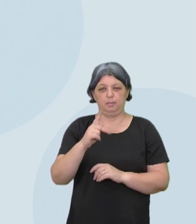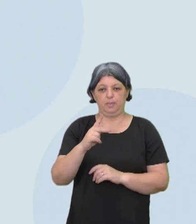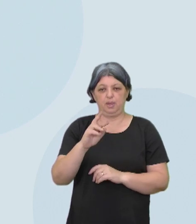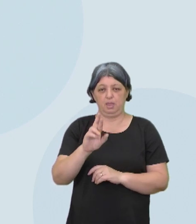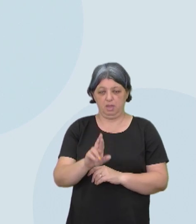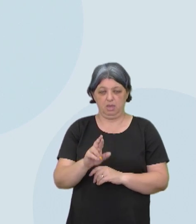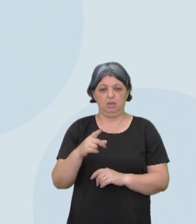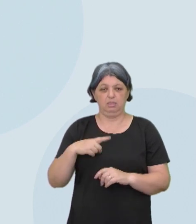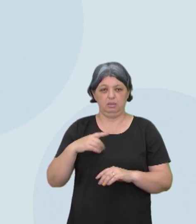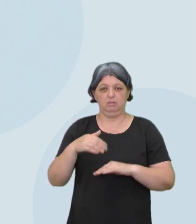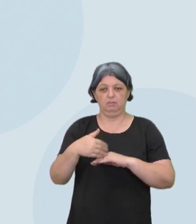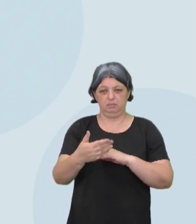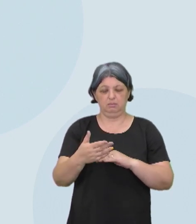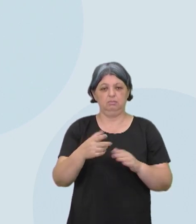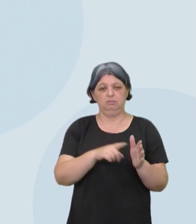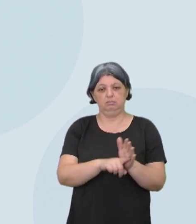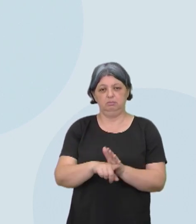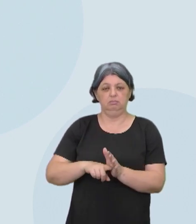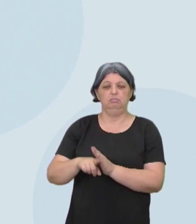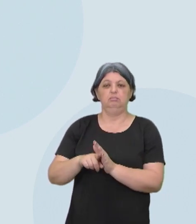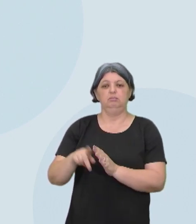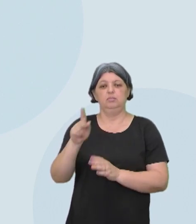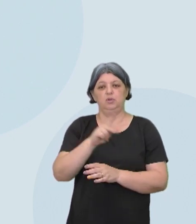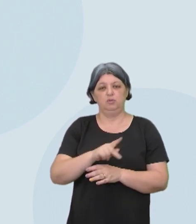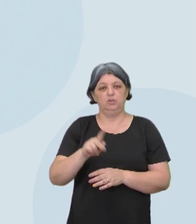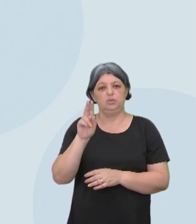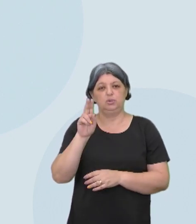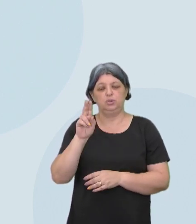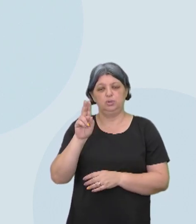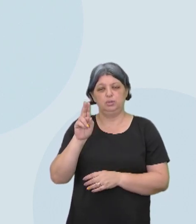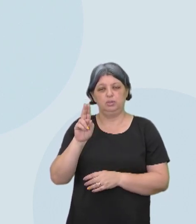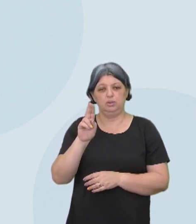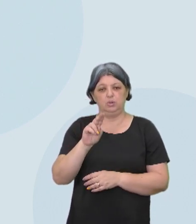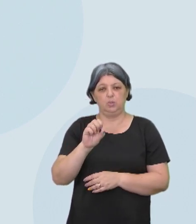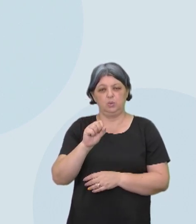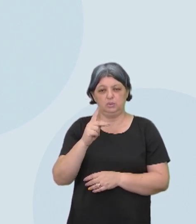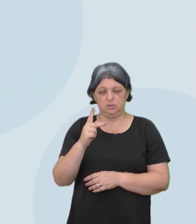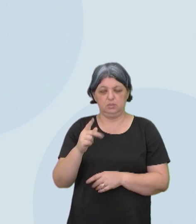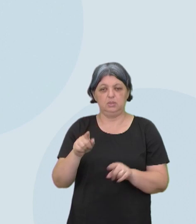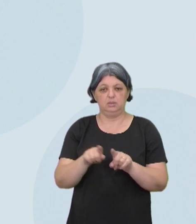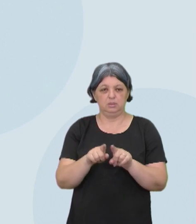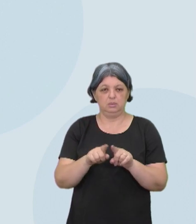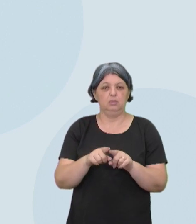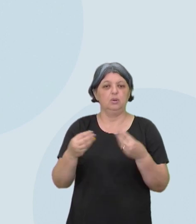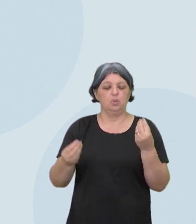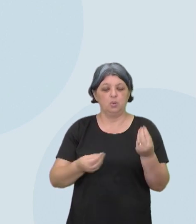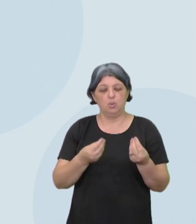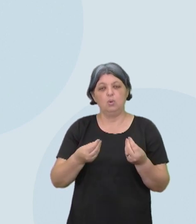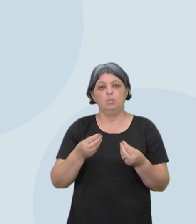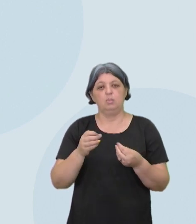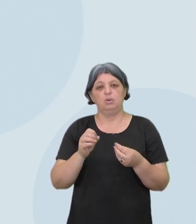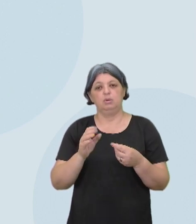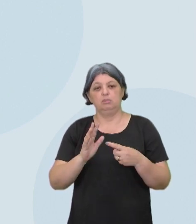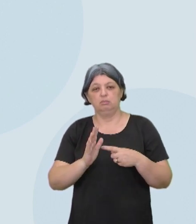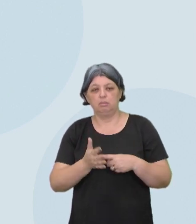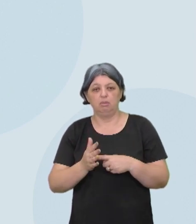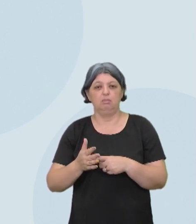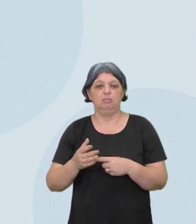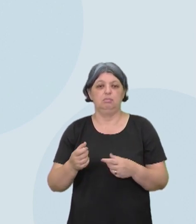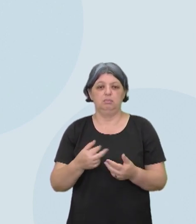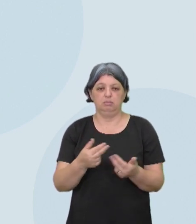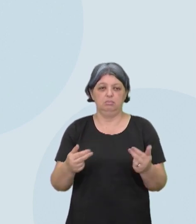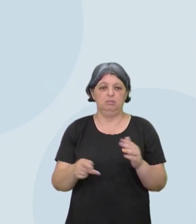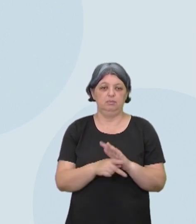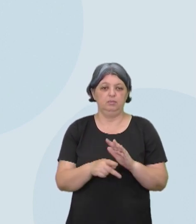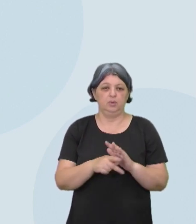USP. Fizemos uma externa com a professora lá, explicando como que funciona o GPR e o funcionamento desse equipamento. Na atividade 2, falamos um pouco das